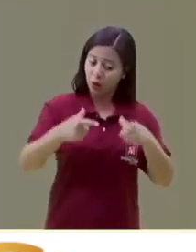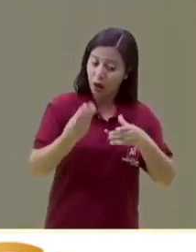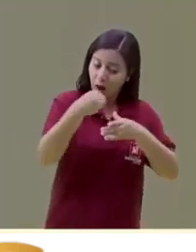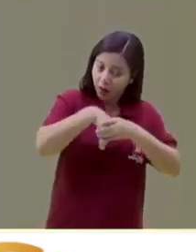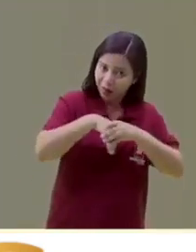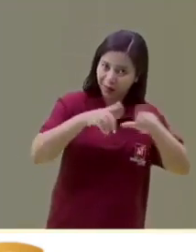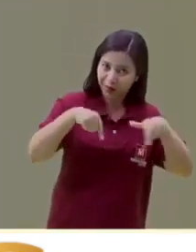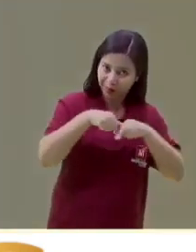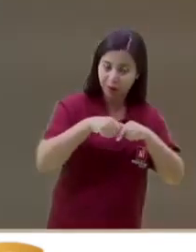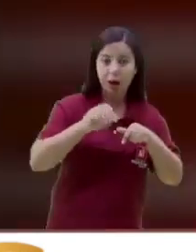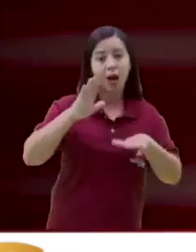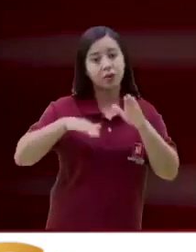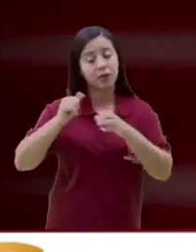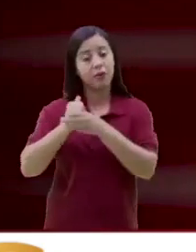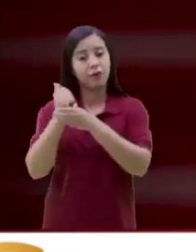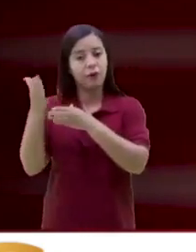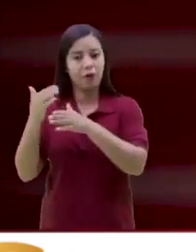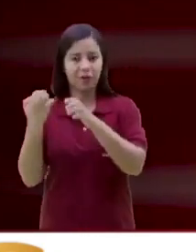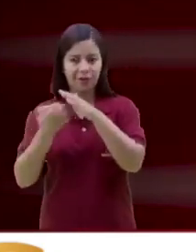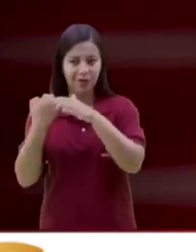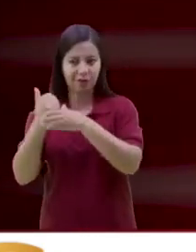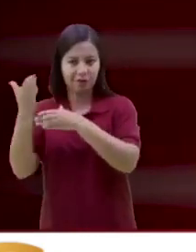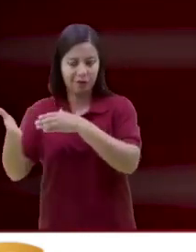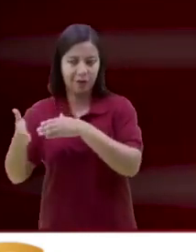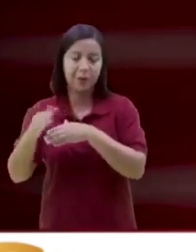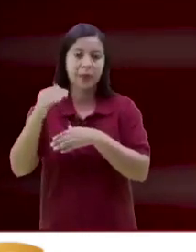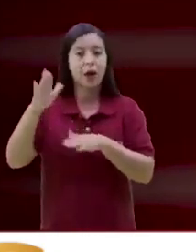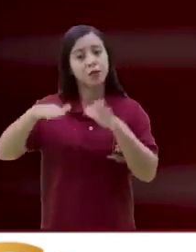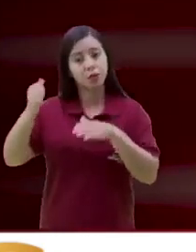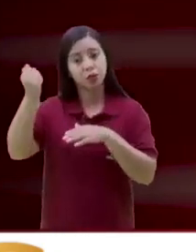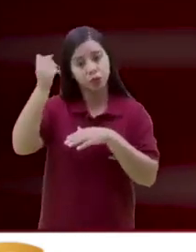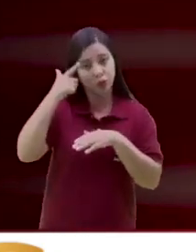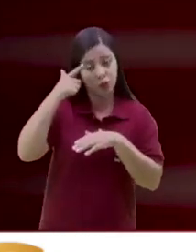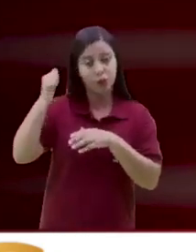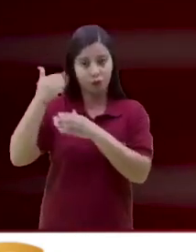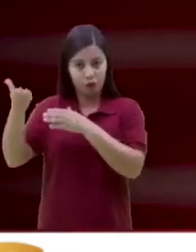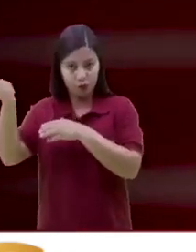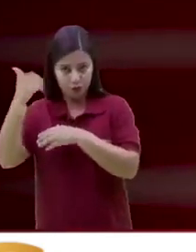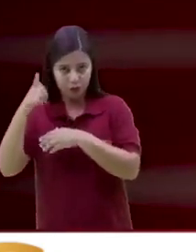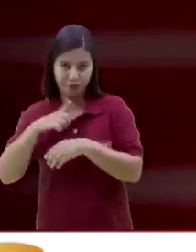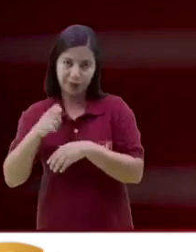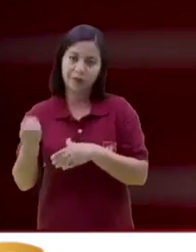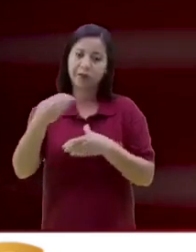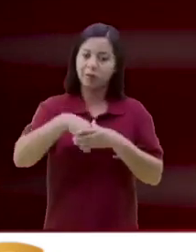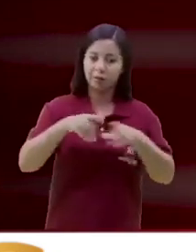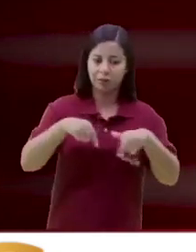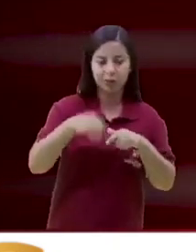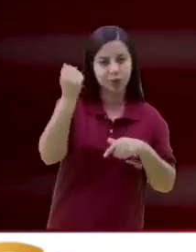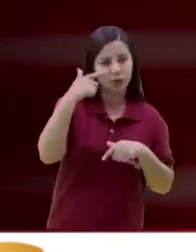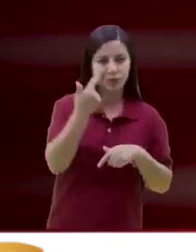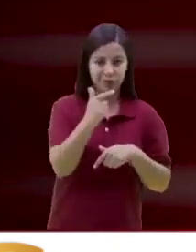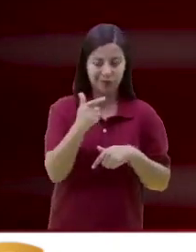ambientes com e sem carga solar. Então a NHO 06, ela fala desse procedimento e a